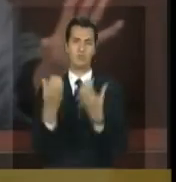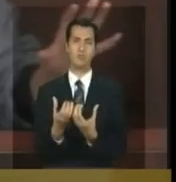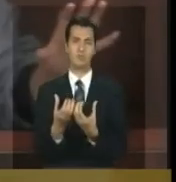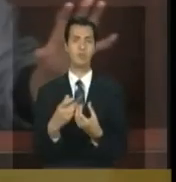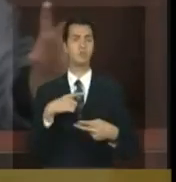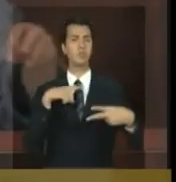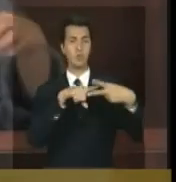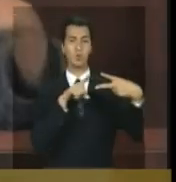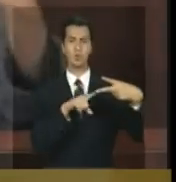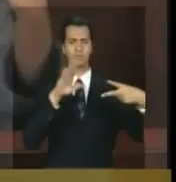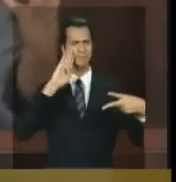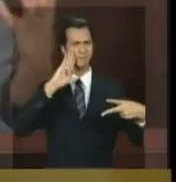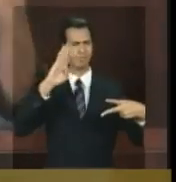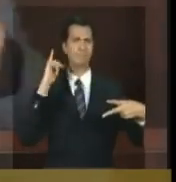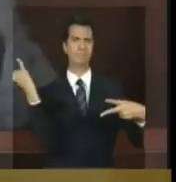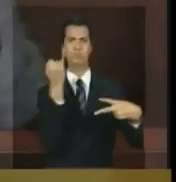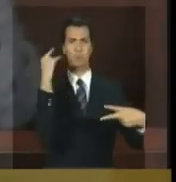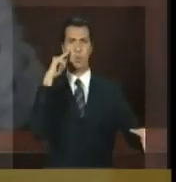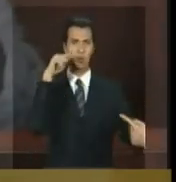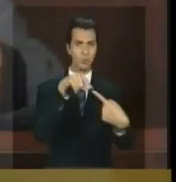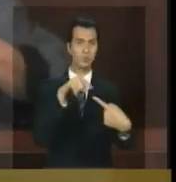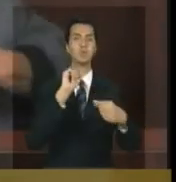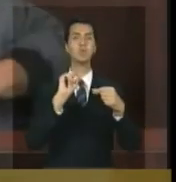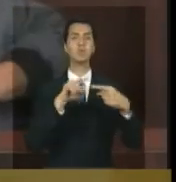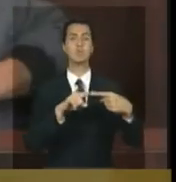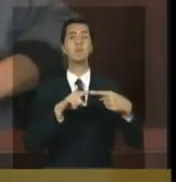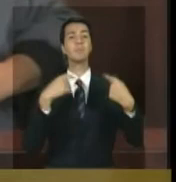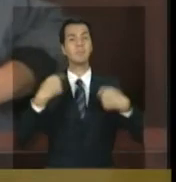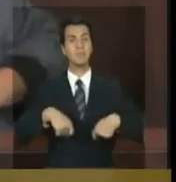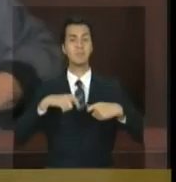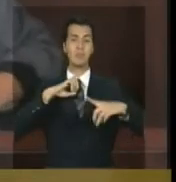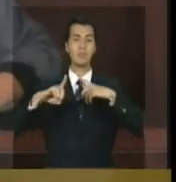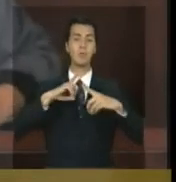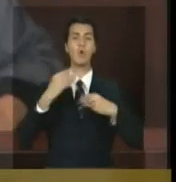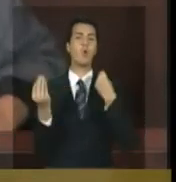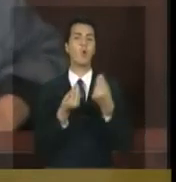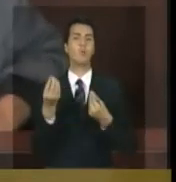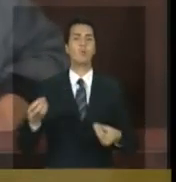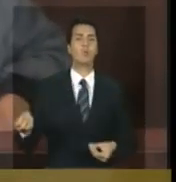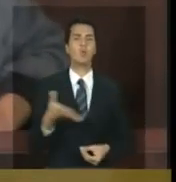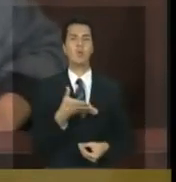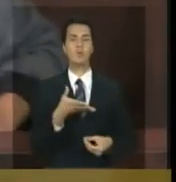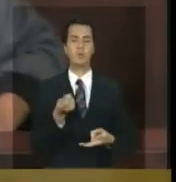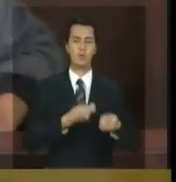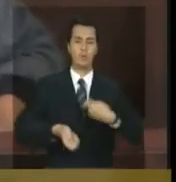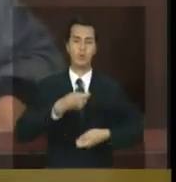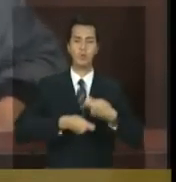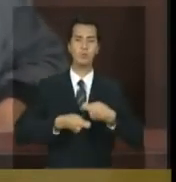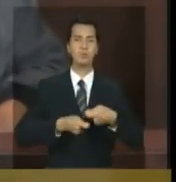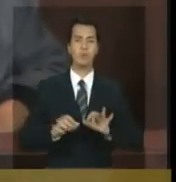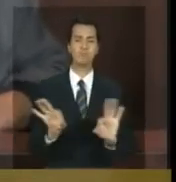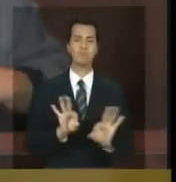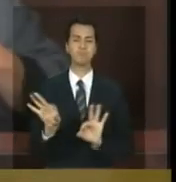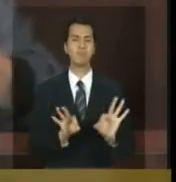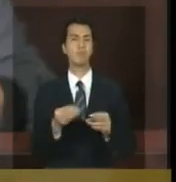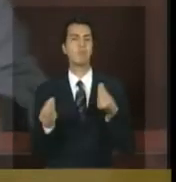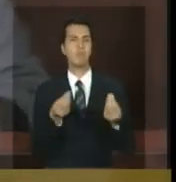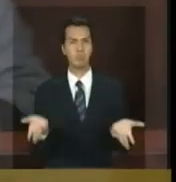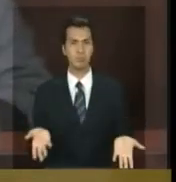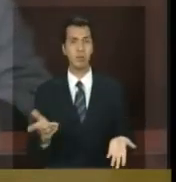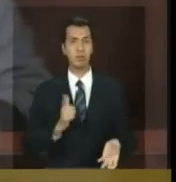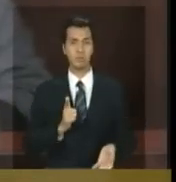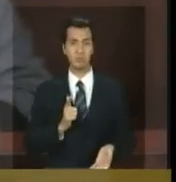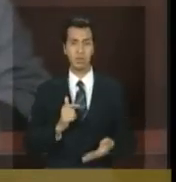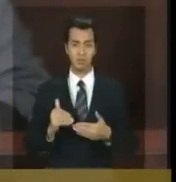demandas muito objetivas. Uma, de debater que novos modelos econômicos são esses, que vêm no rastro da